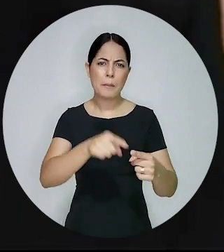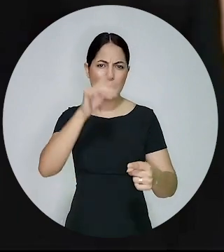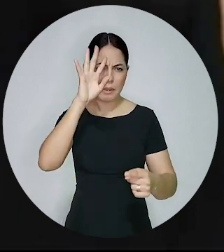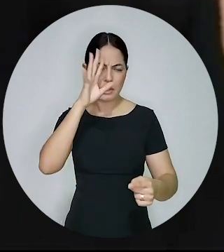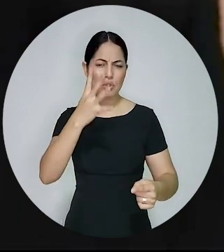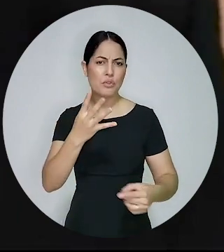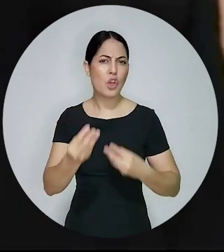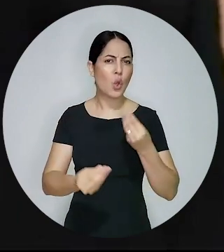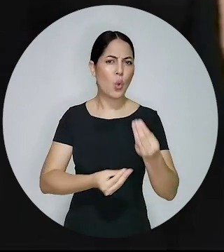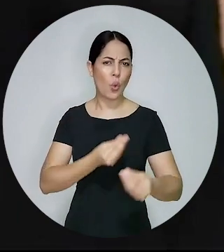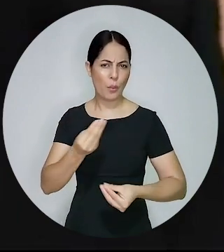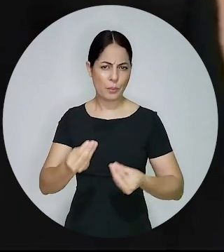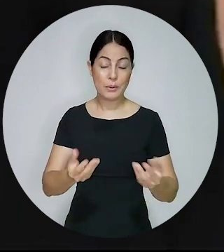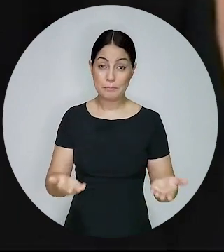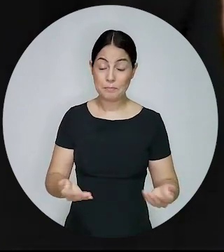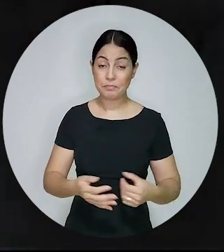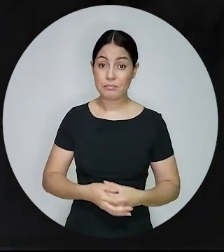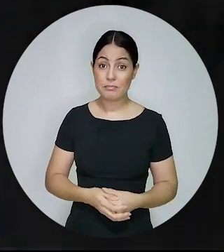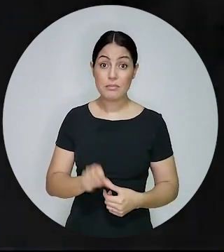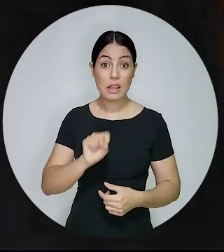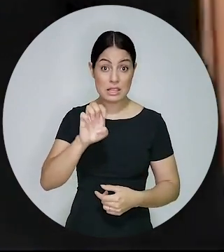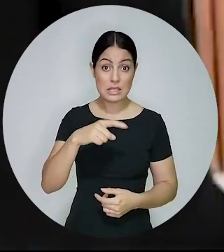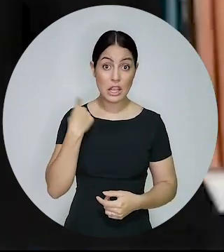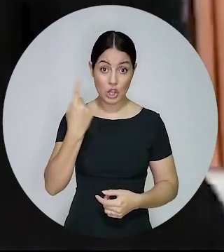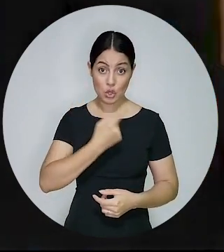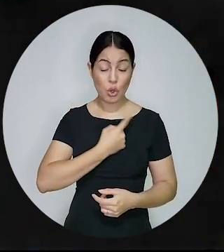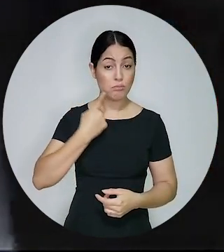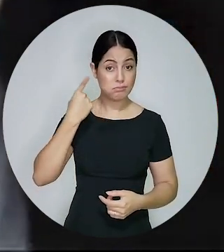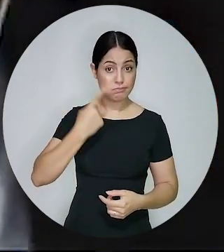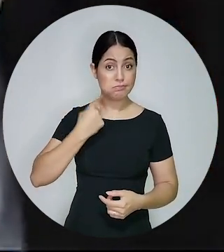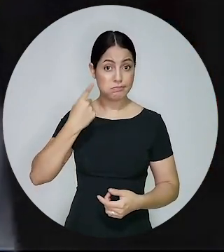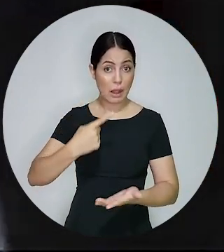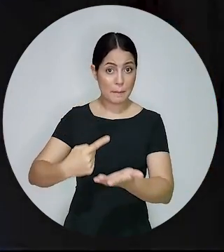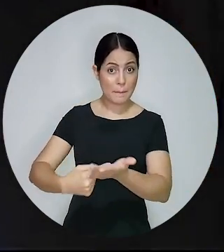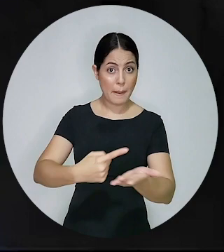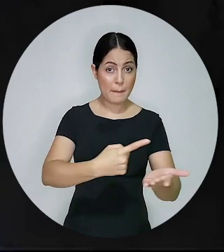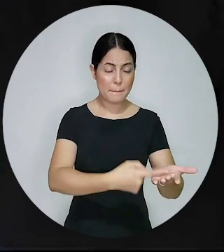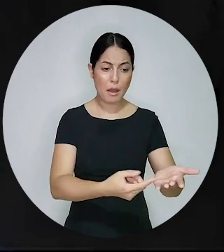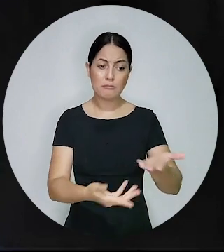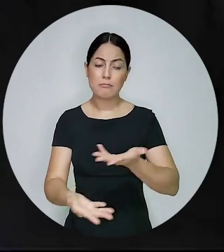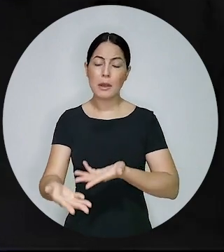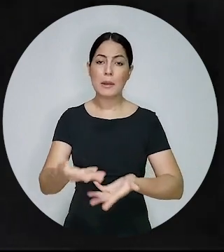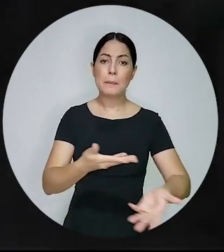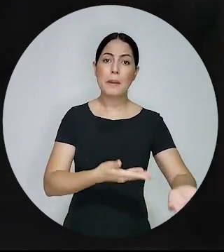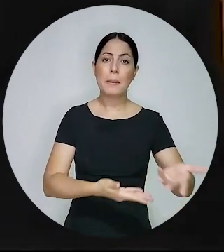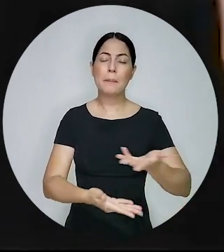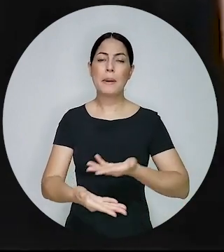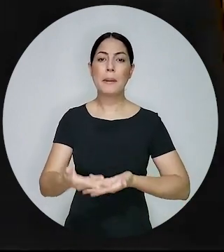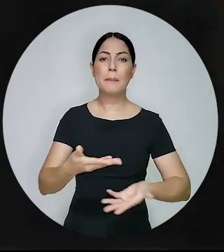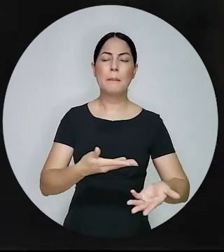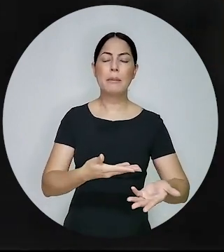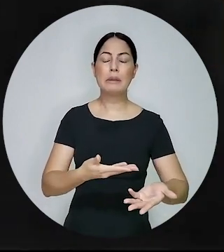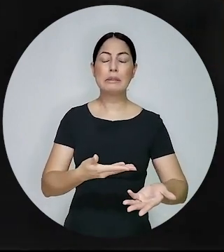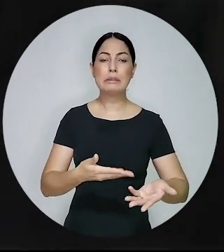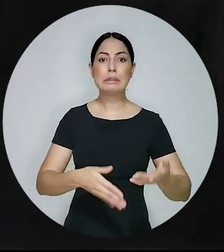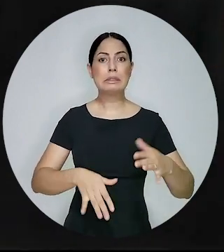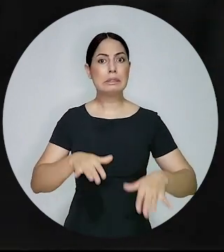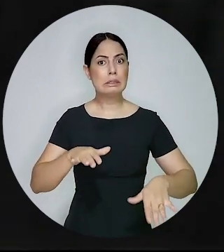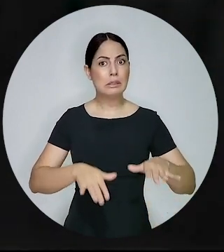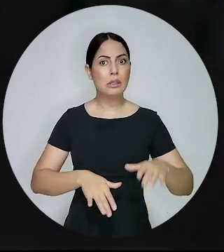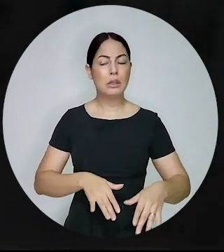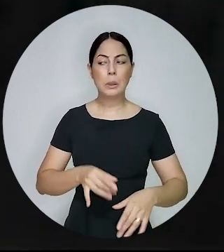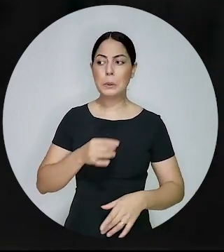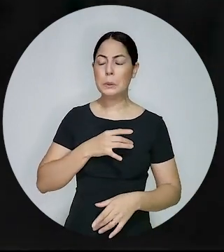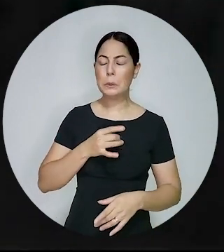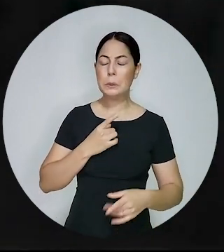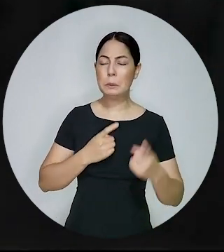de resolução de conflitos. Quando a gente vai buscar um meio adequado para resolver o problema e não paternizar a demanda, a